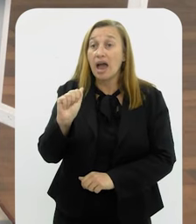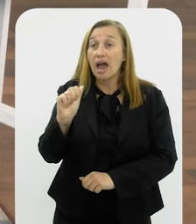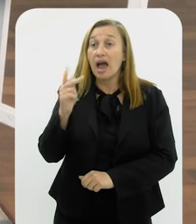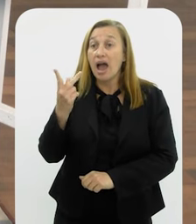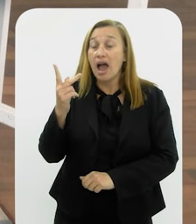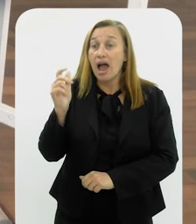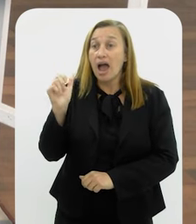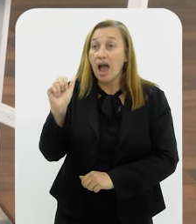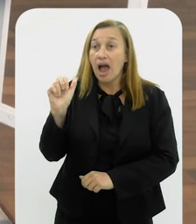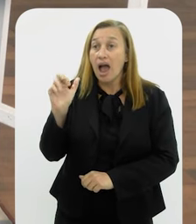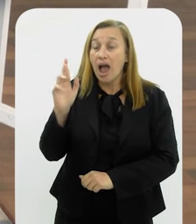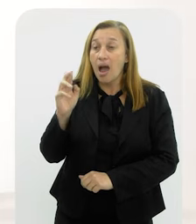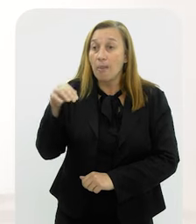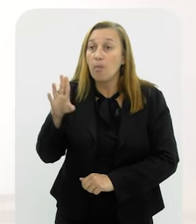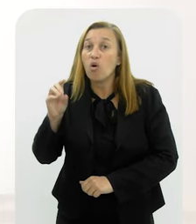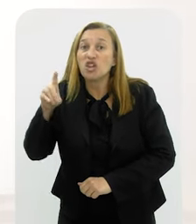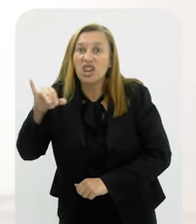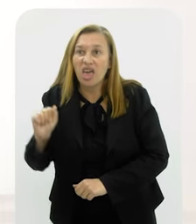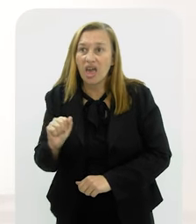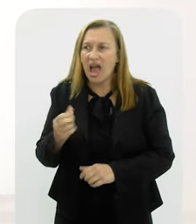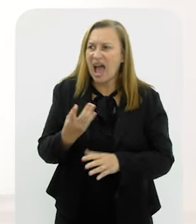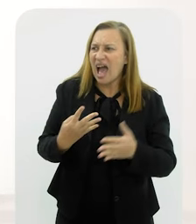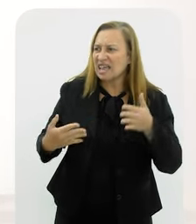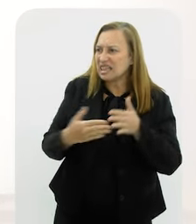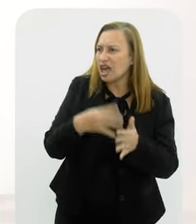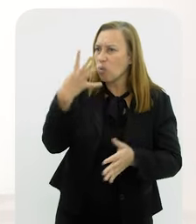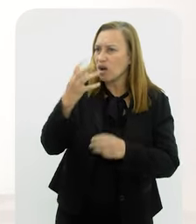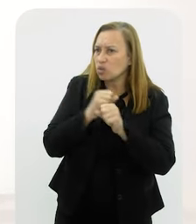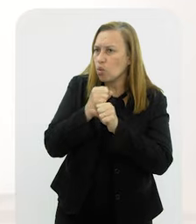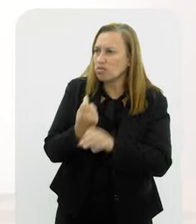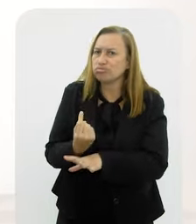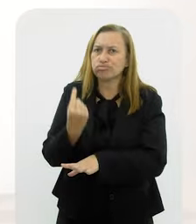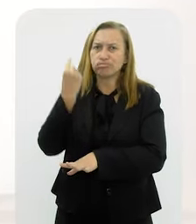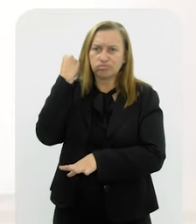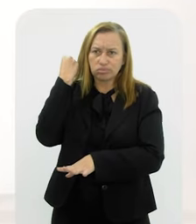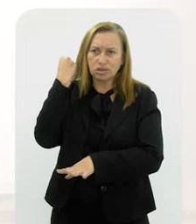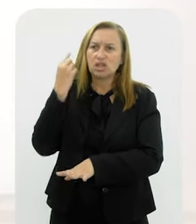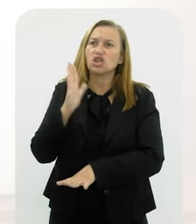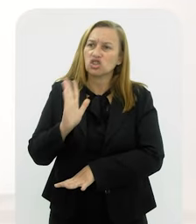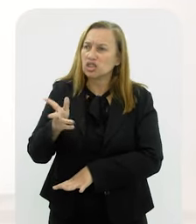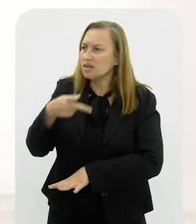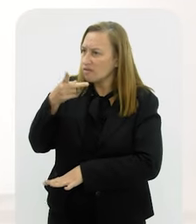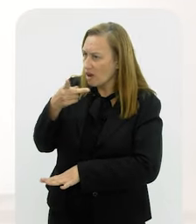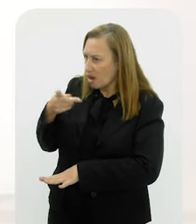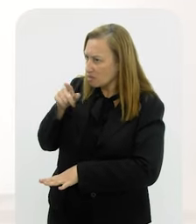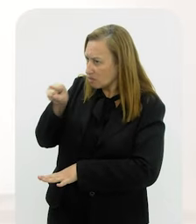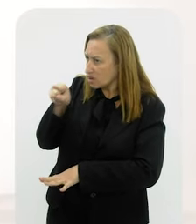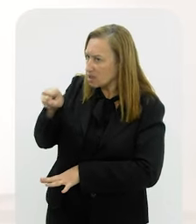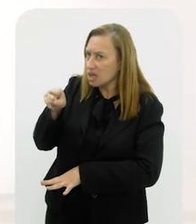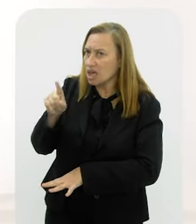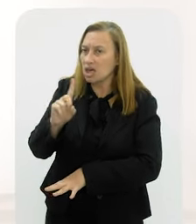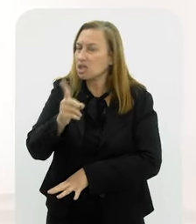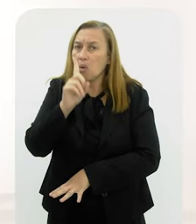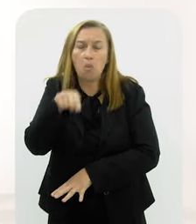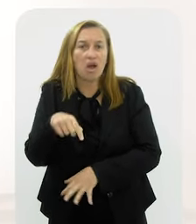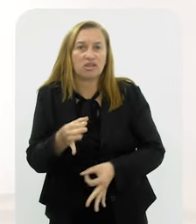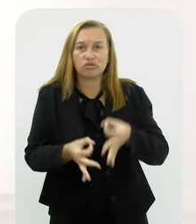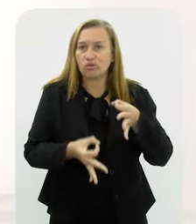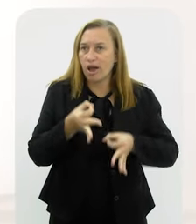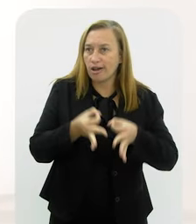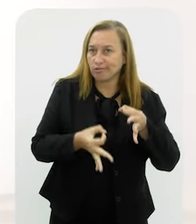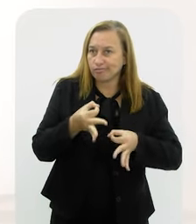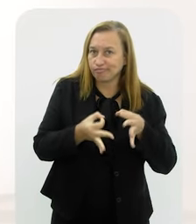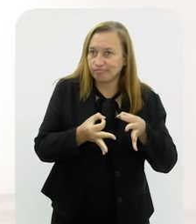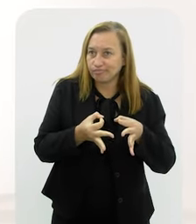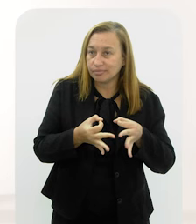A harmonia, ela não, até 4 anos atrás, já tinha comentado aqui contigo, ela não era julgada,